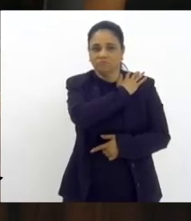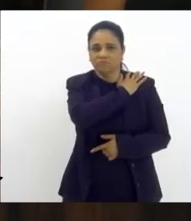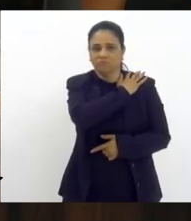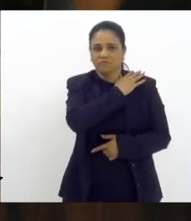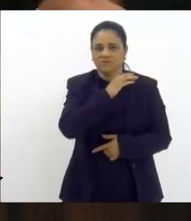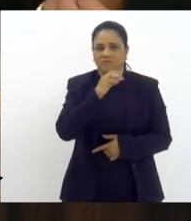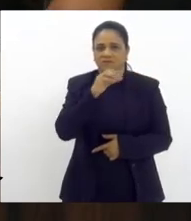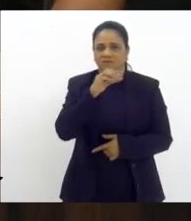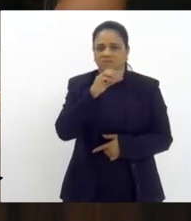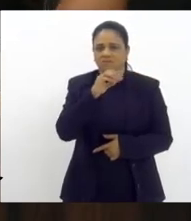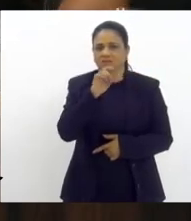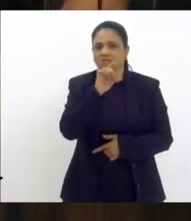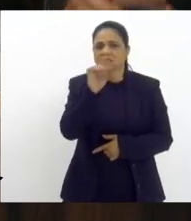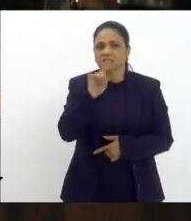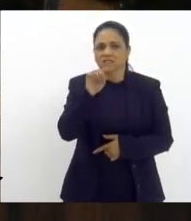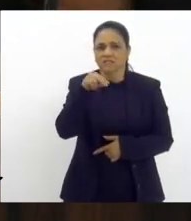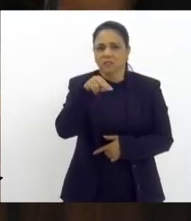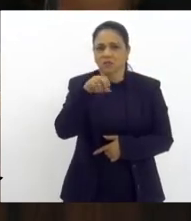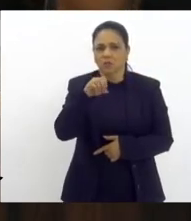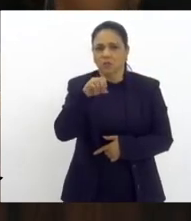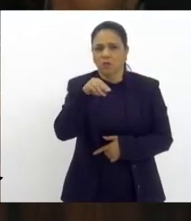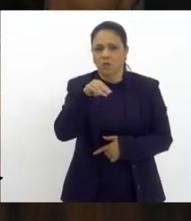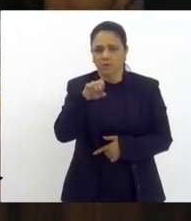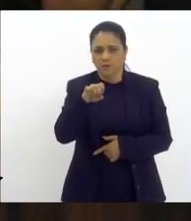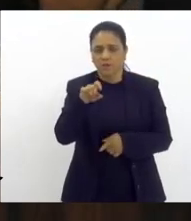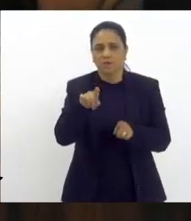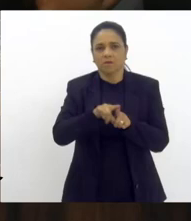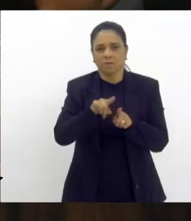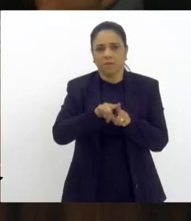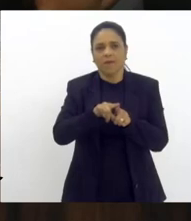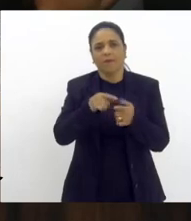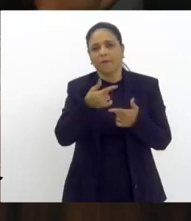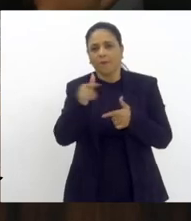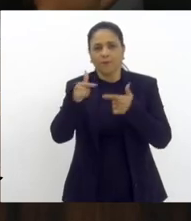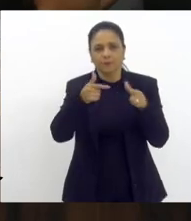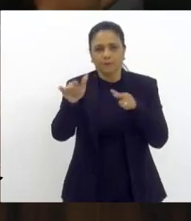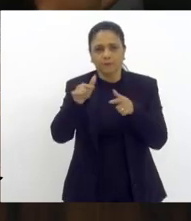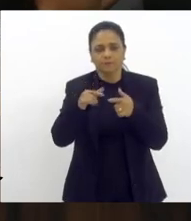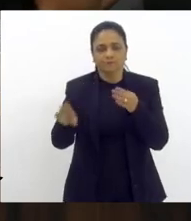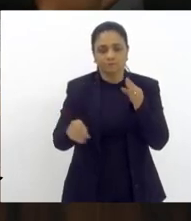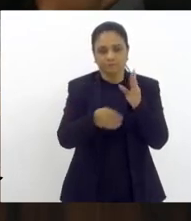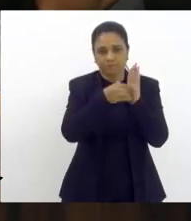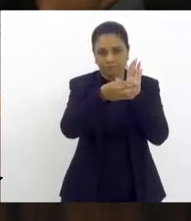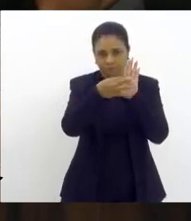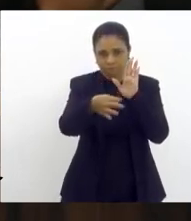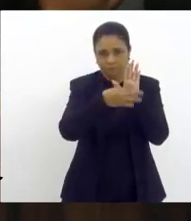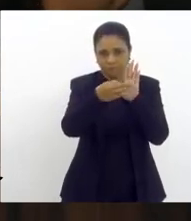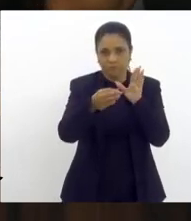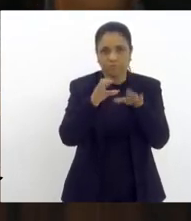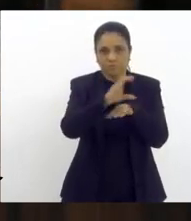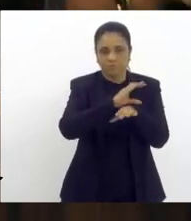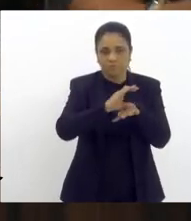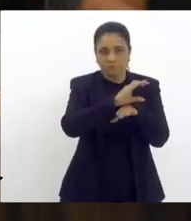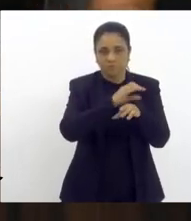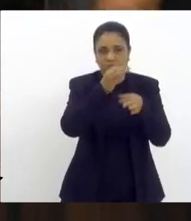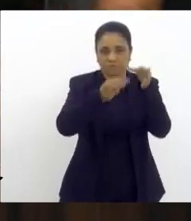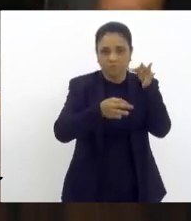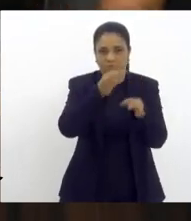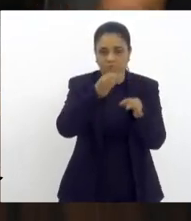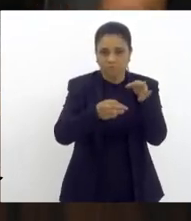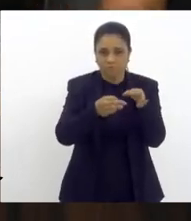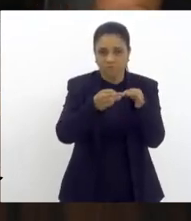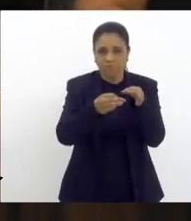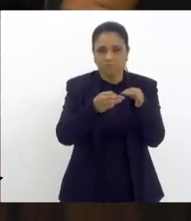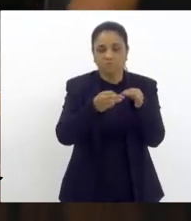dia nove da Costa e da outras Providência parecia das comissões de constituições Justiça pela